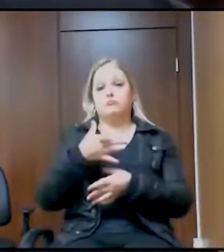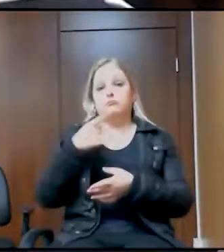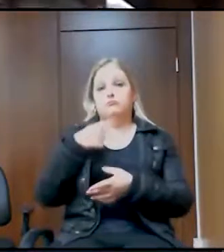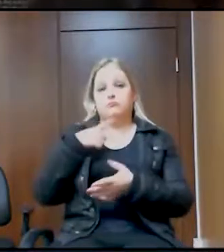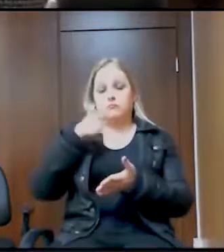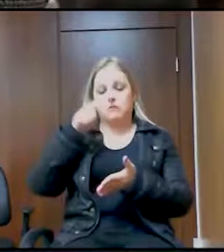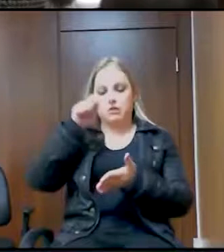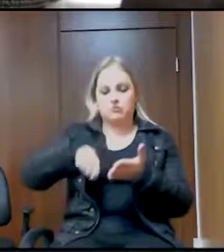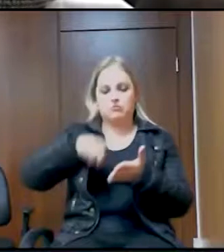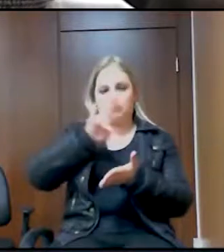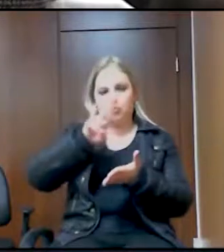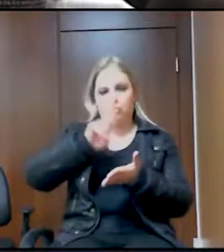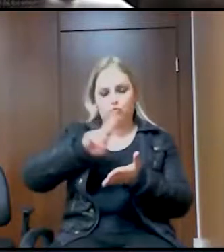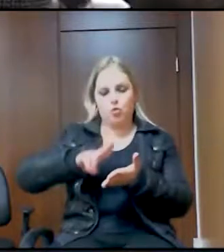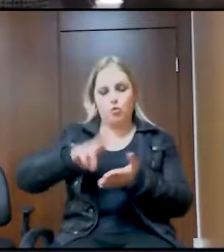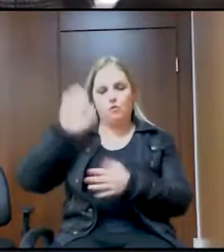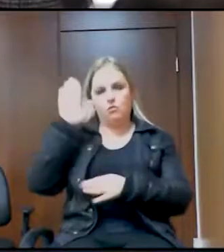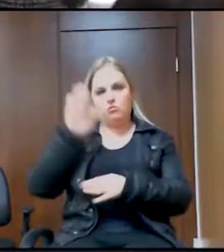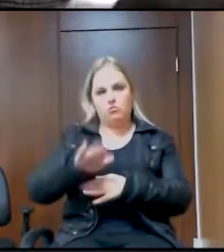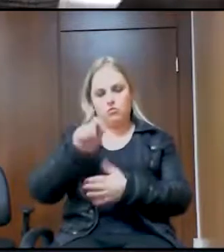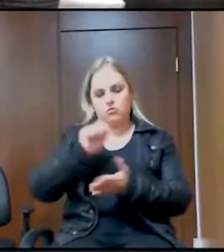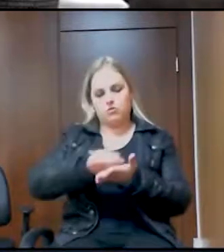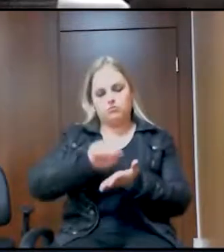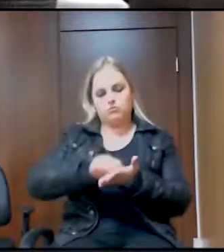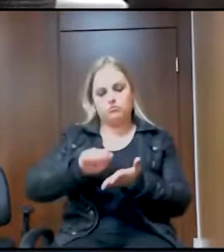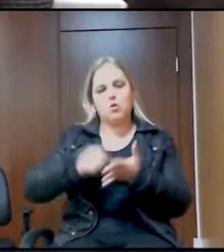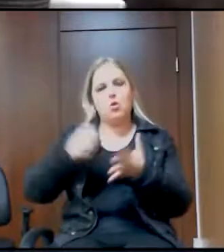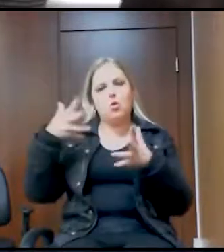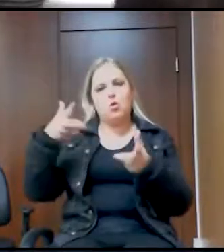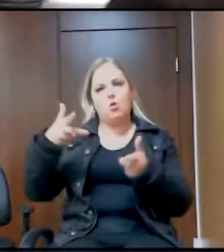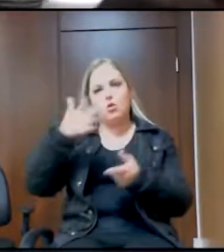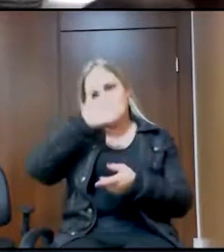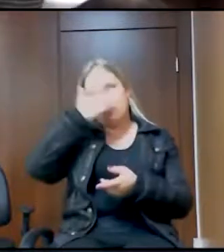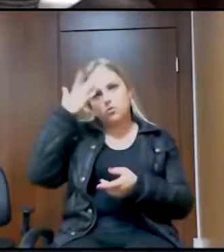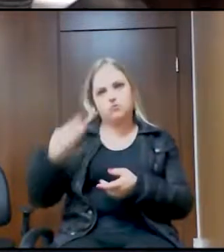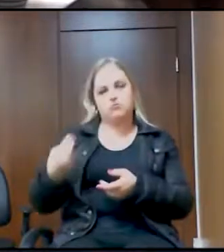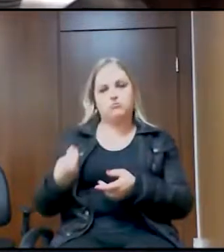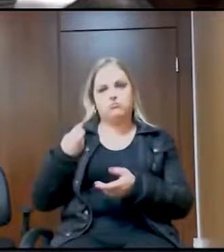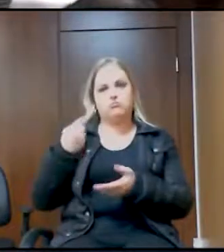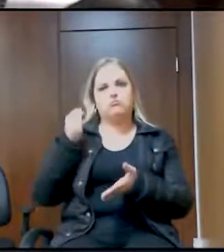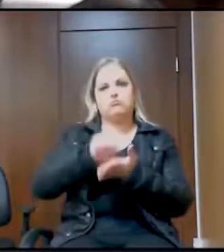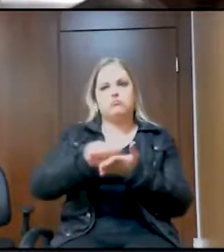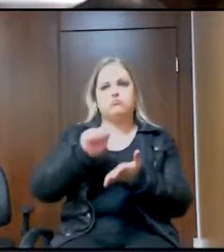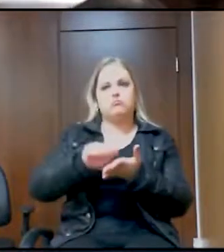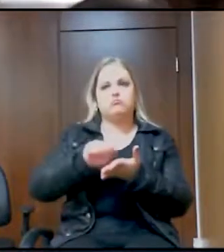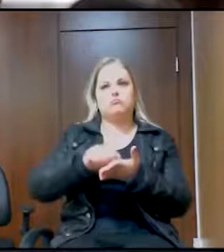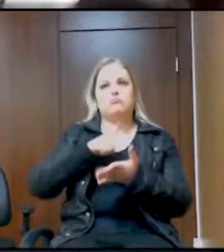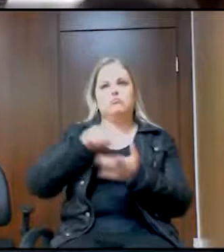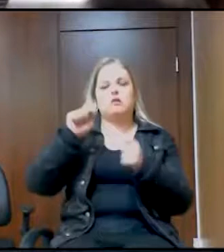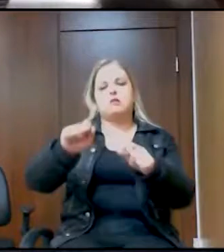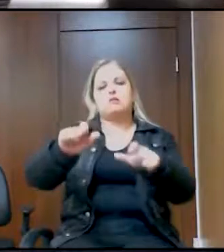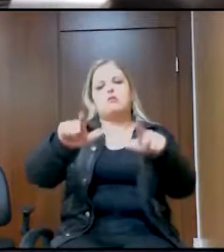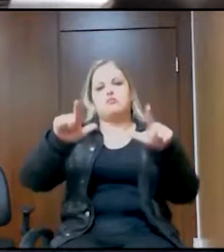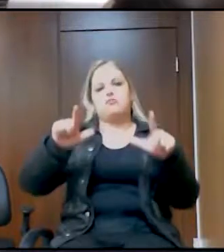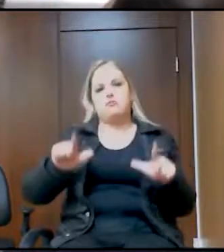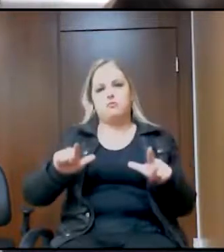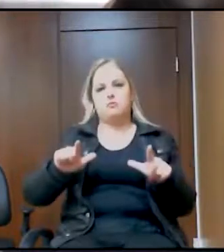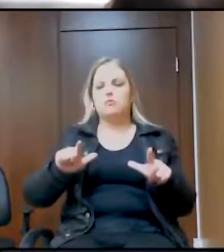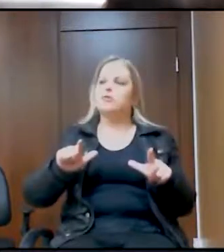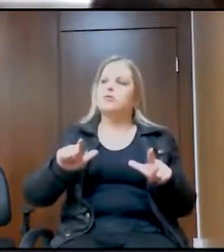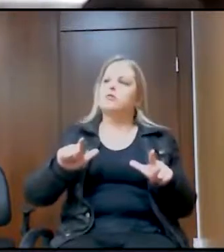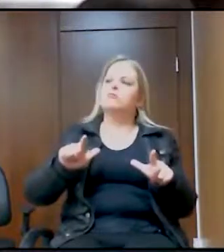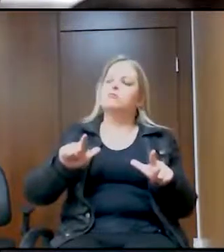está circulando, tá? Queria pedir para todos que estão presentes assinarem para poder ganhar um certificado. E